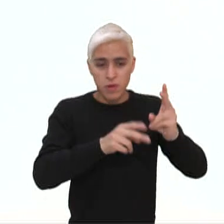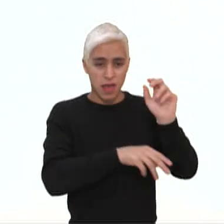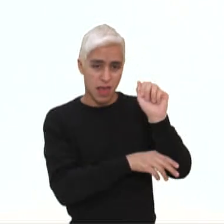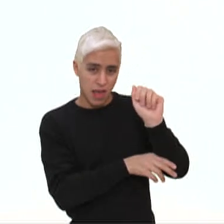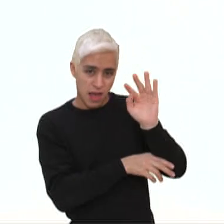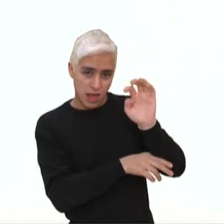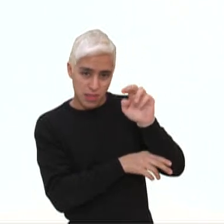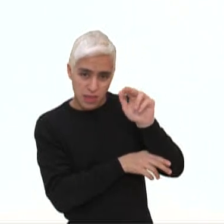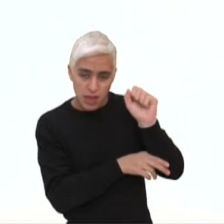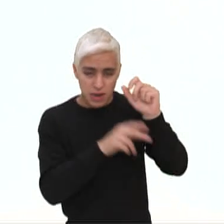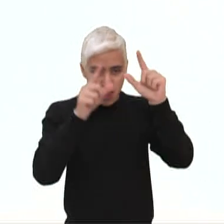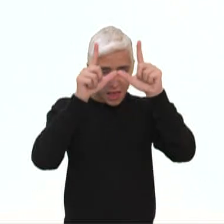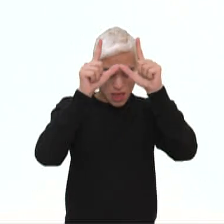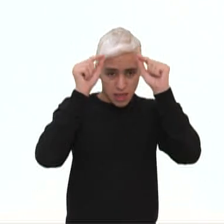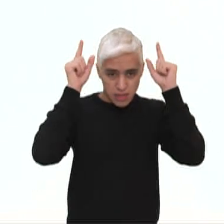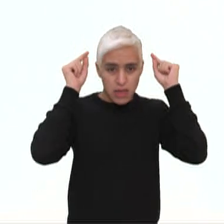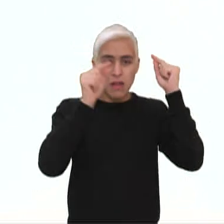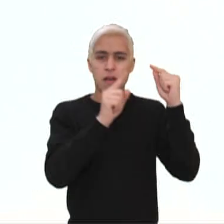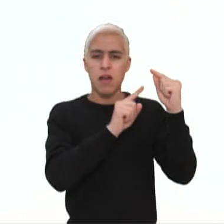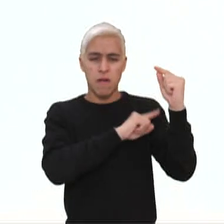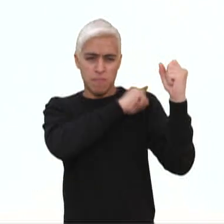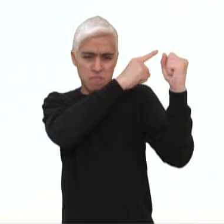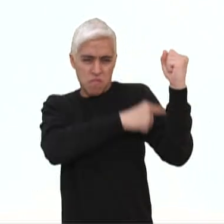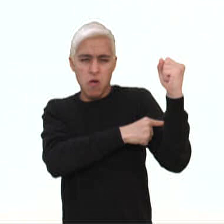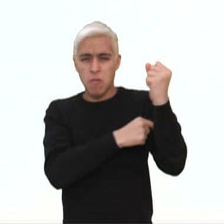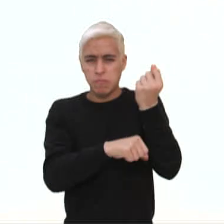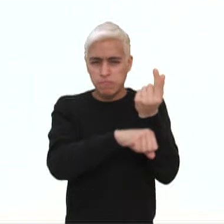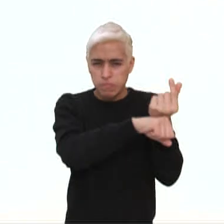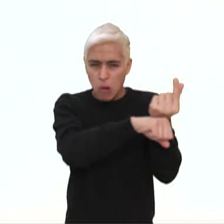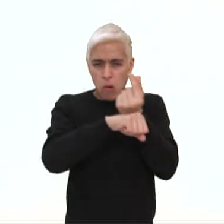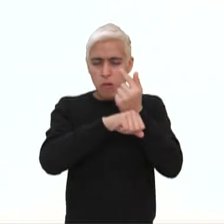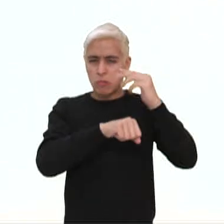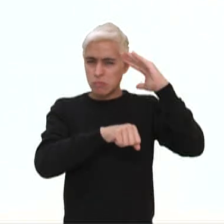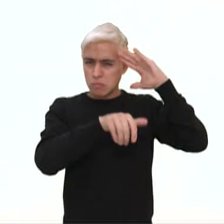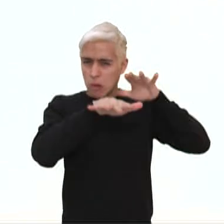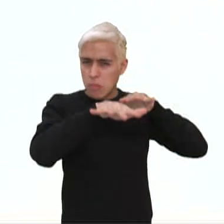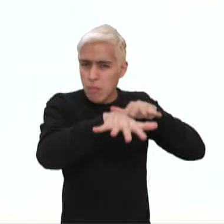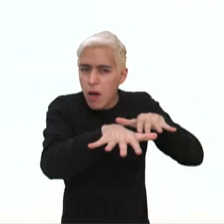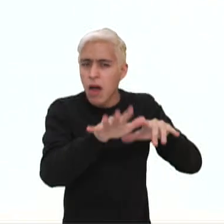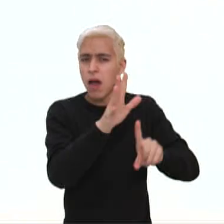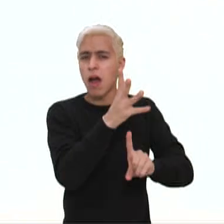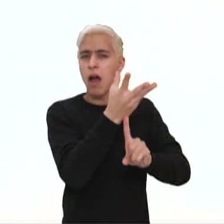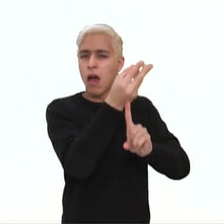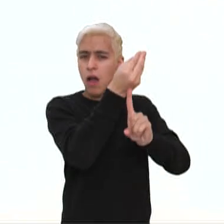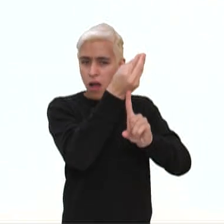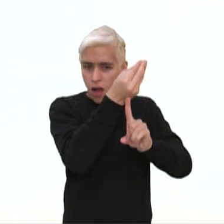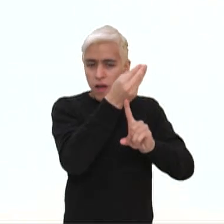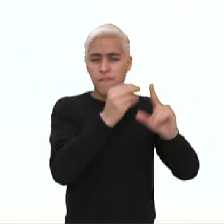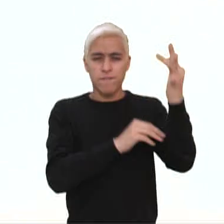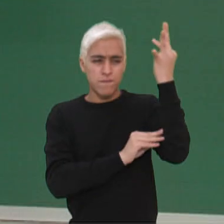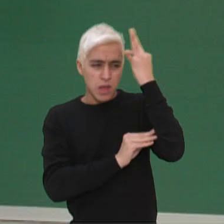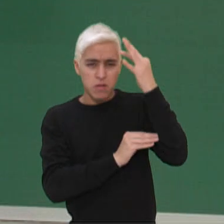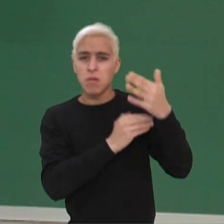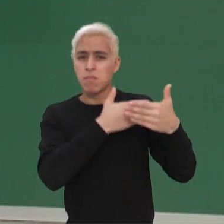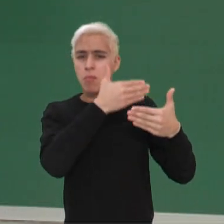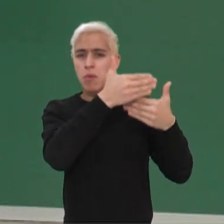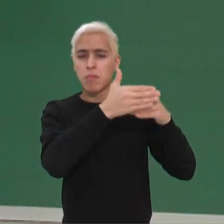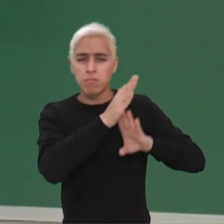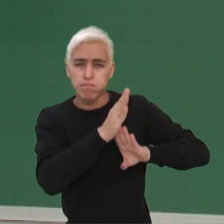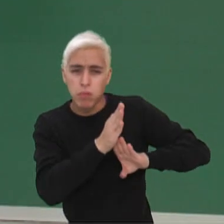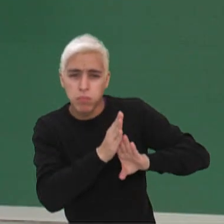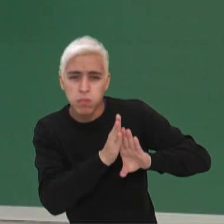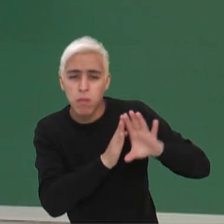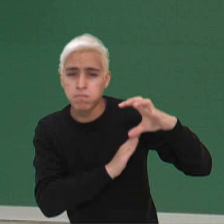tornou ainda mais forte politicamente, economicamente, militarmente, artisticamente, filosoficamente, etc.